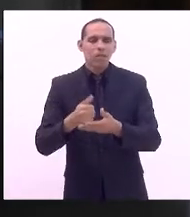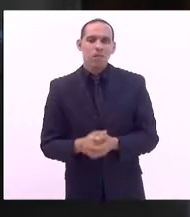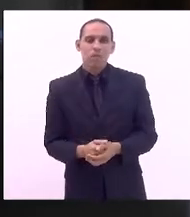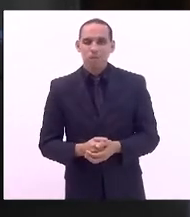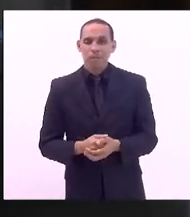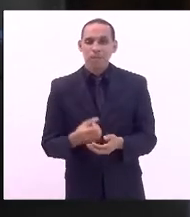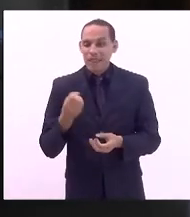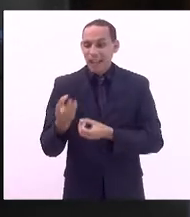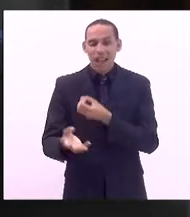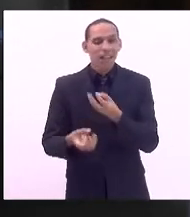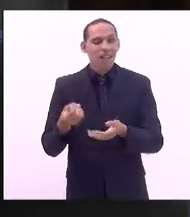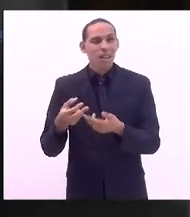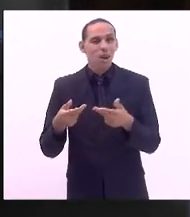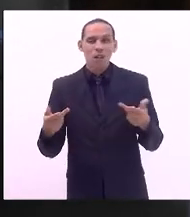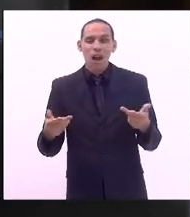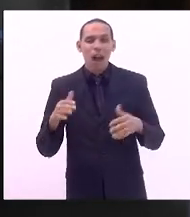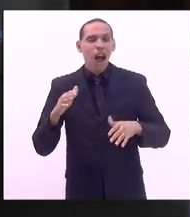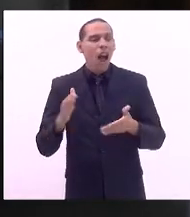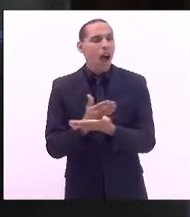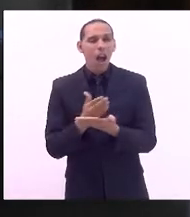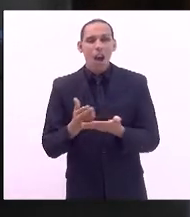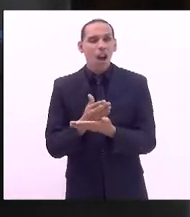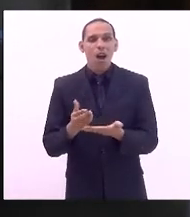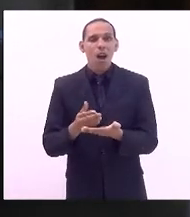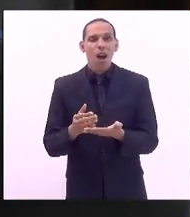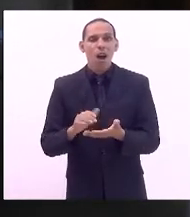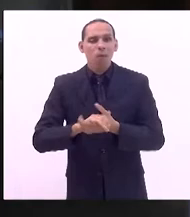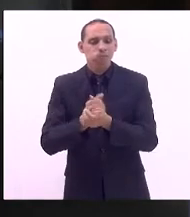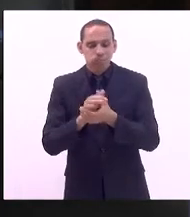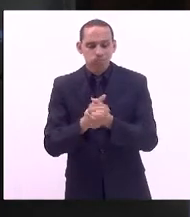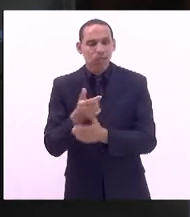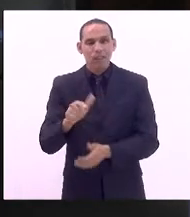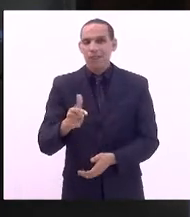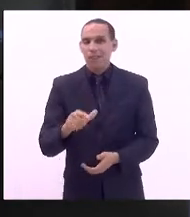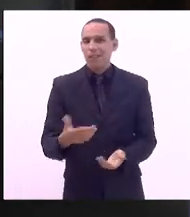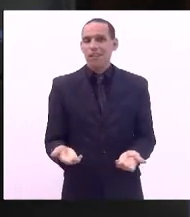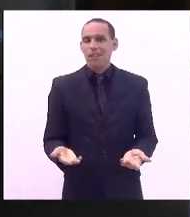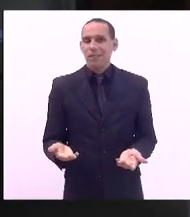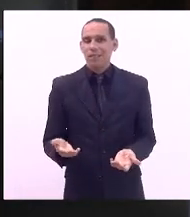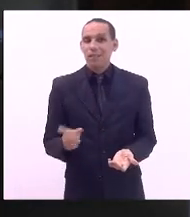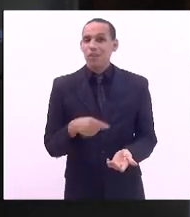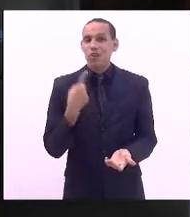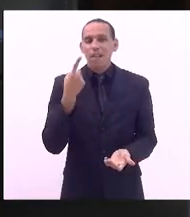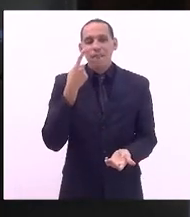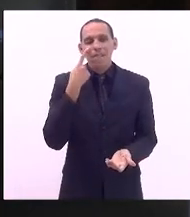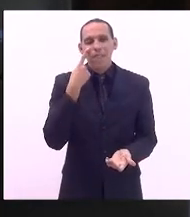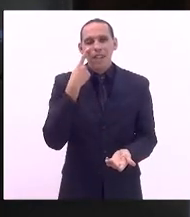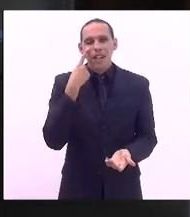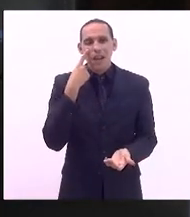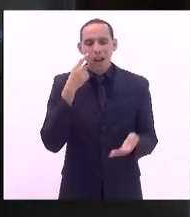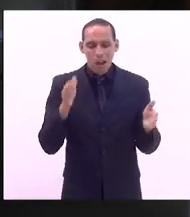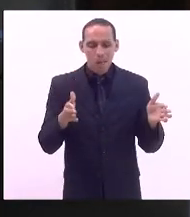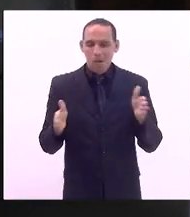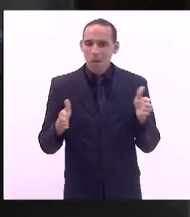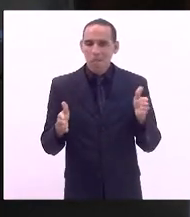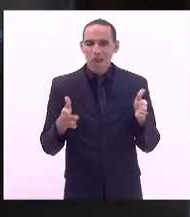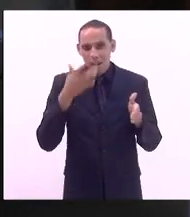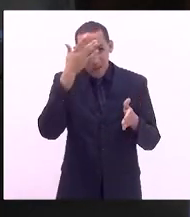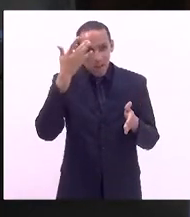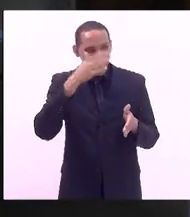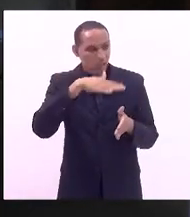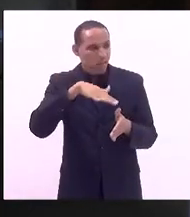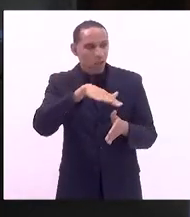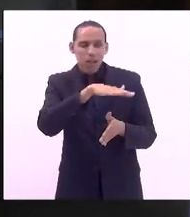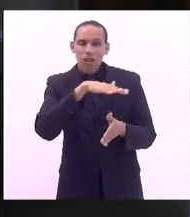a necessidade que alguns não tinham que você quer sabonete mas a gente tava olhando né naquele primeiro momento as pessoas que